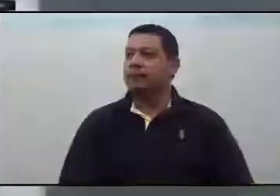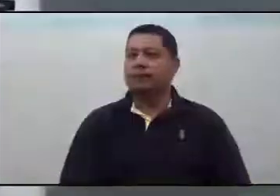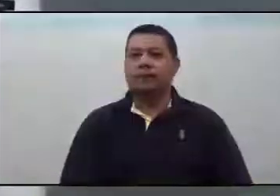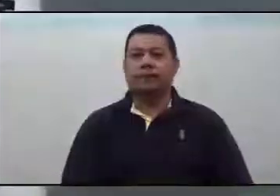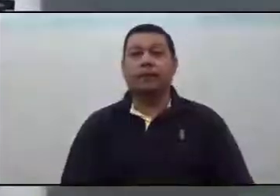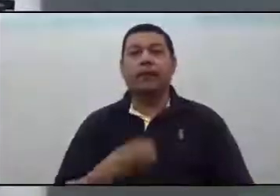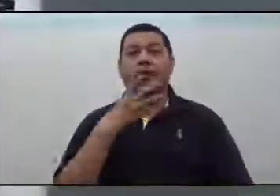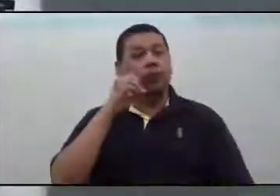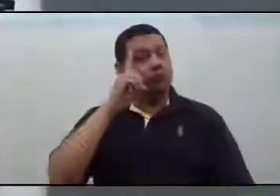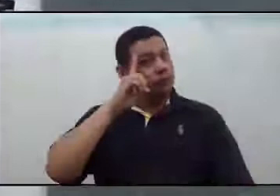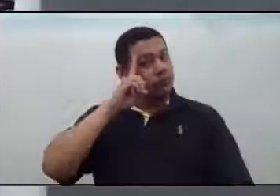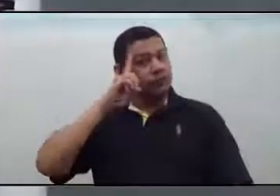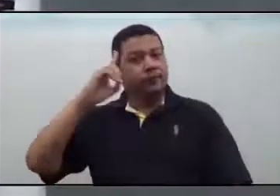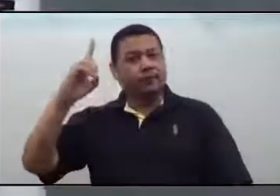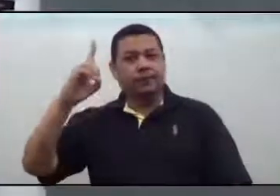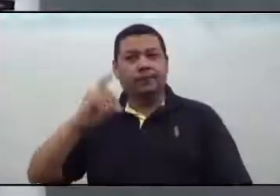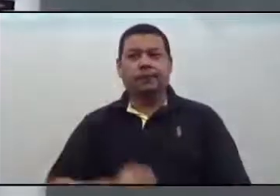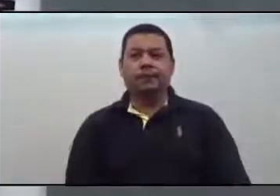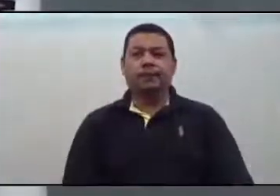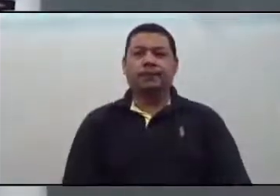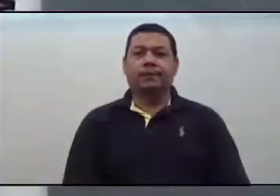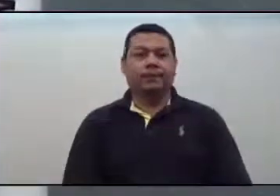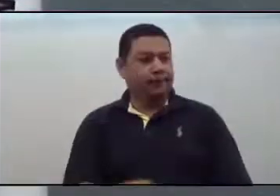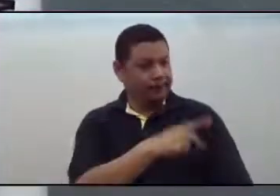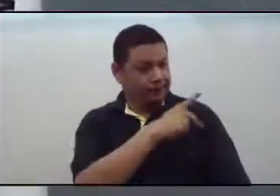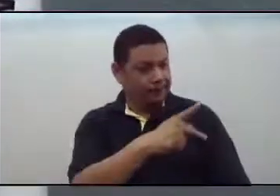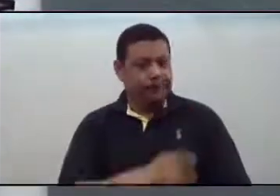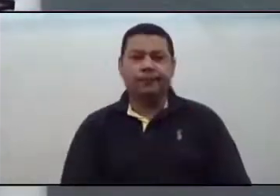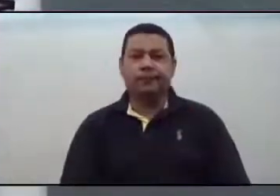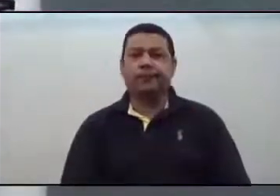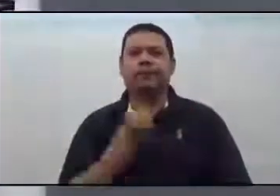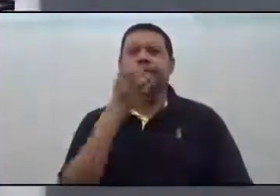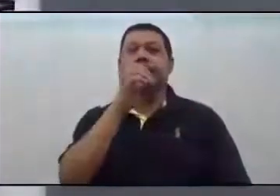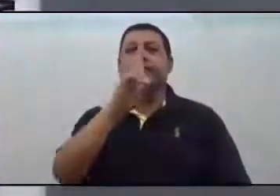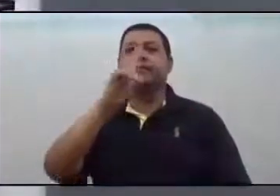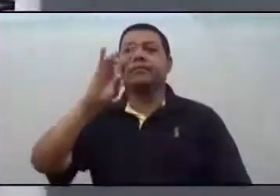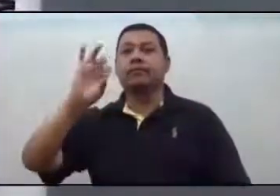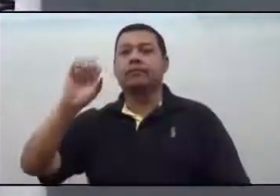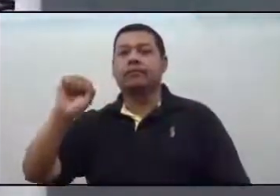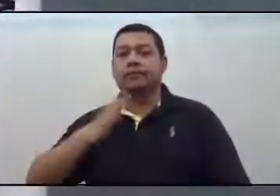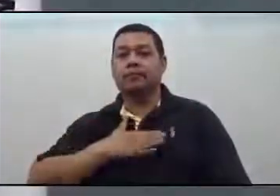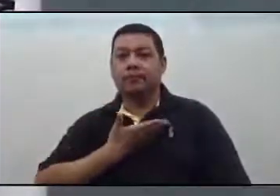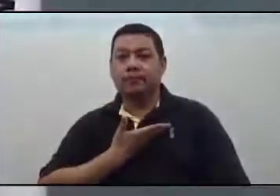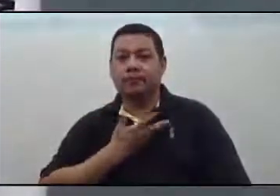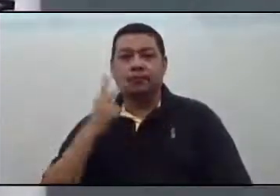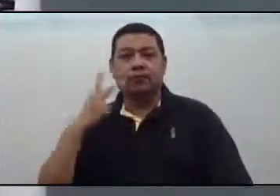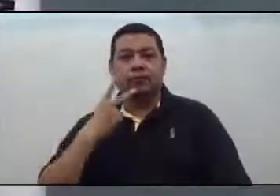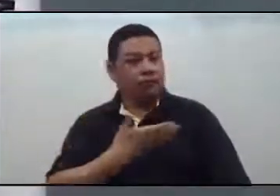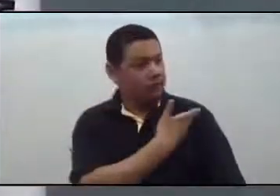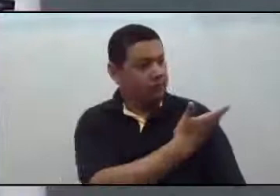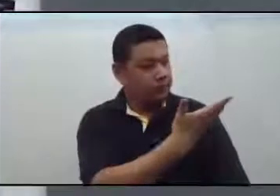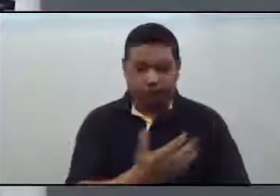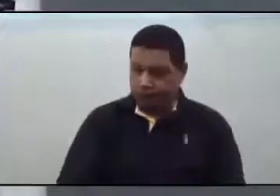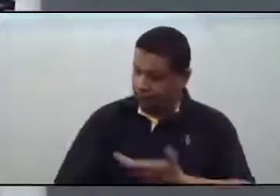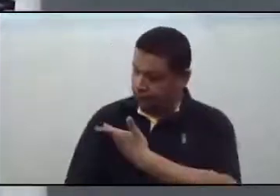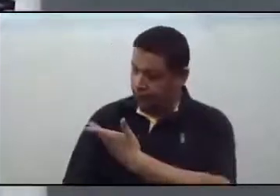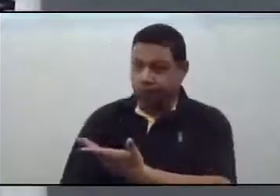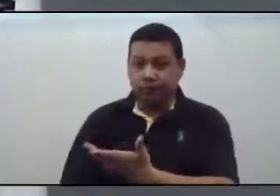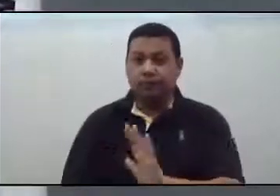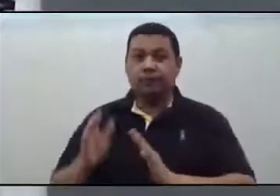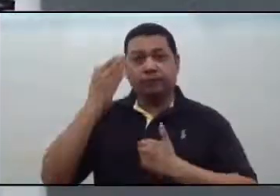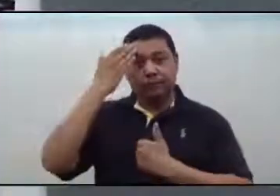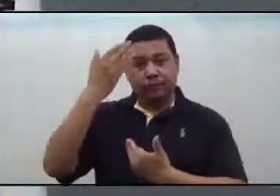Bom dia, senhor presidente. Bom dia, colegas vereadores. Agradecer